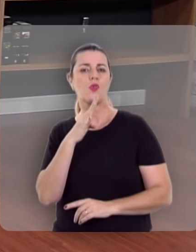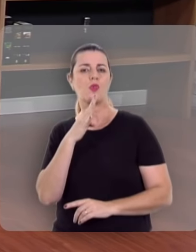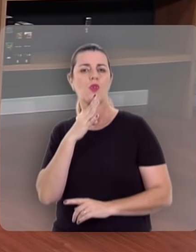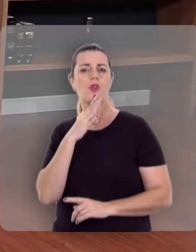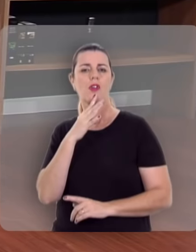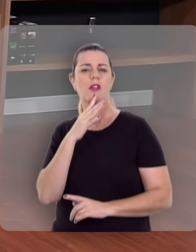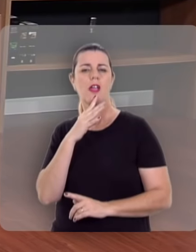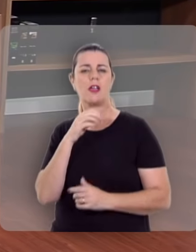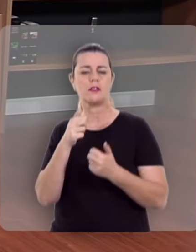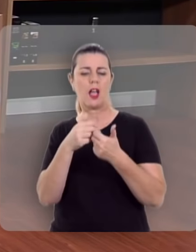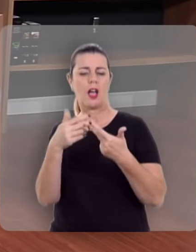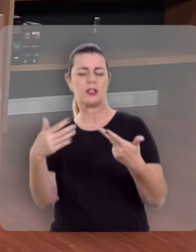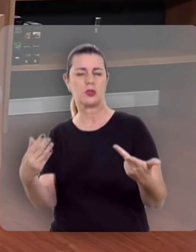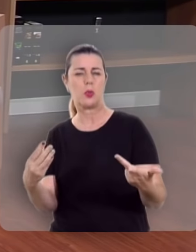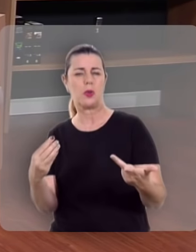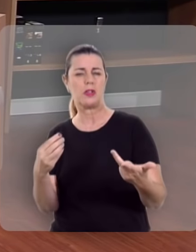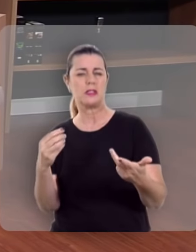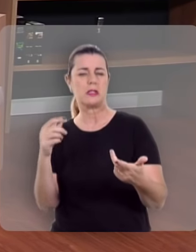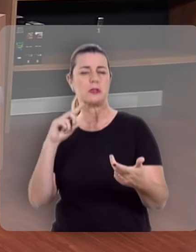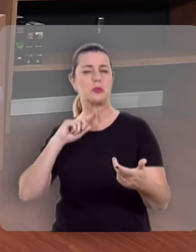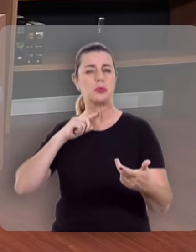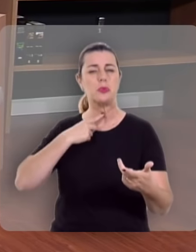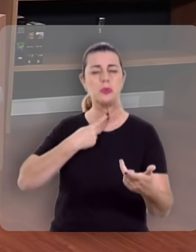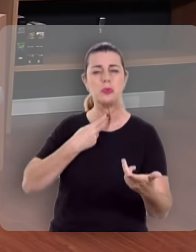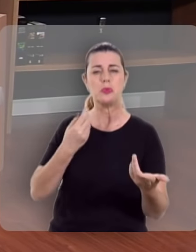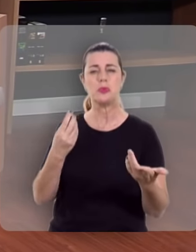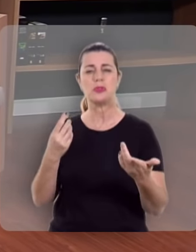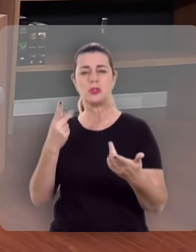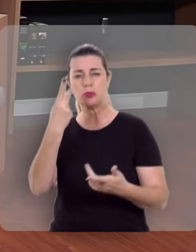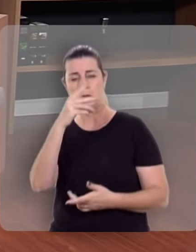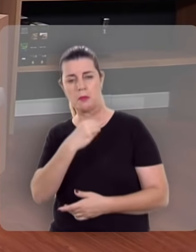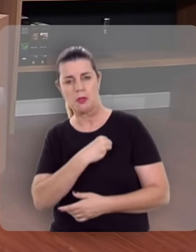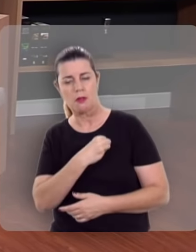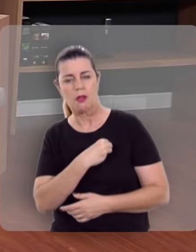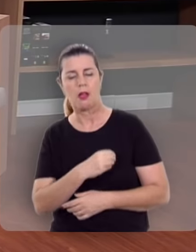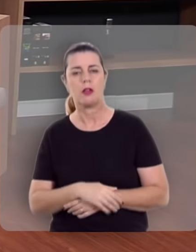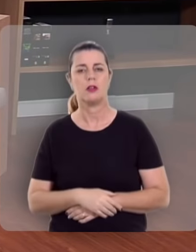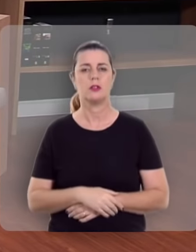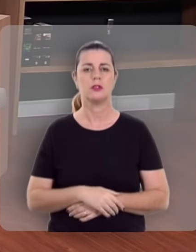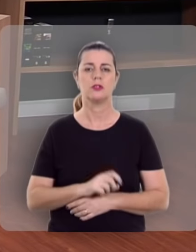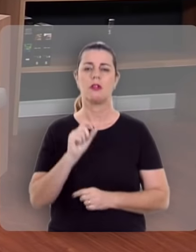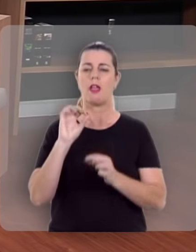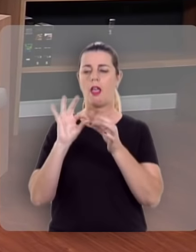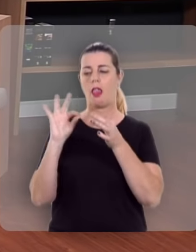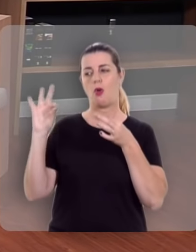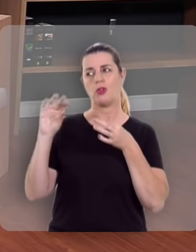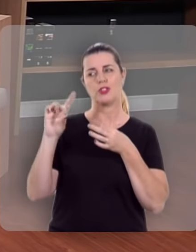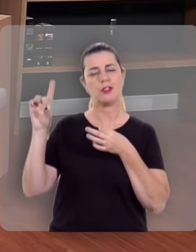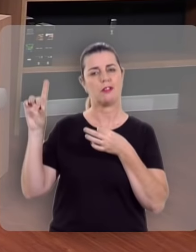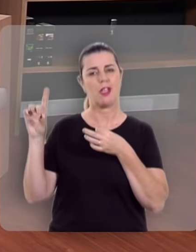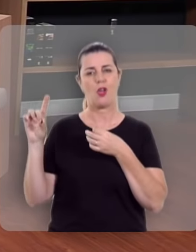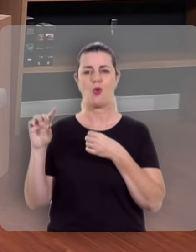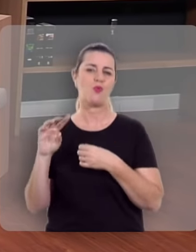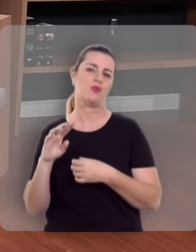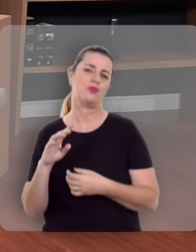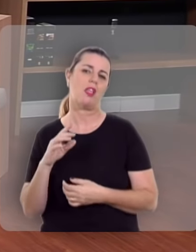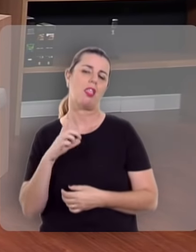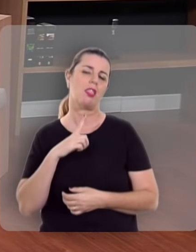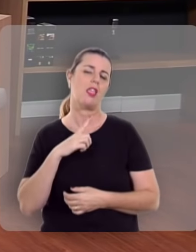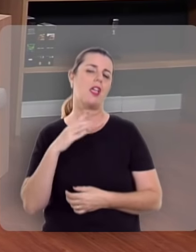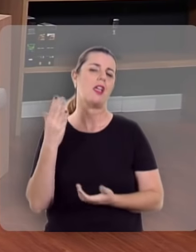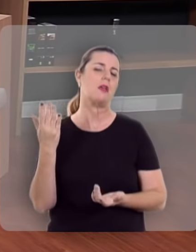Somente quando você está diante da luz, você reconhece as manchas, as